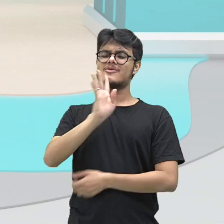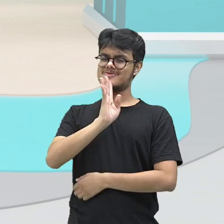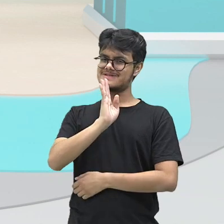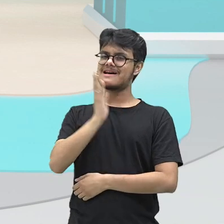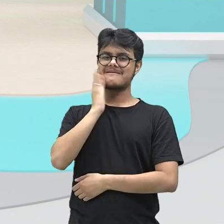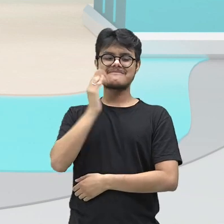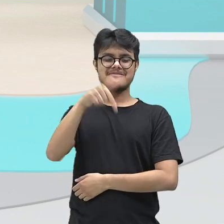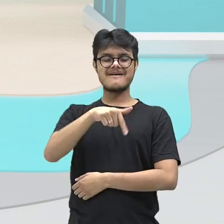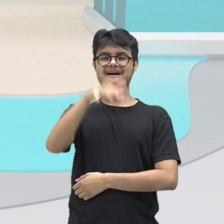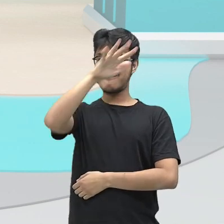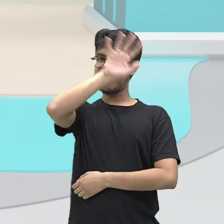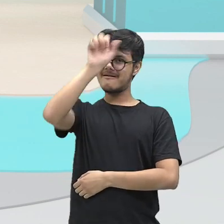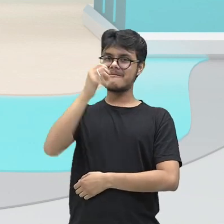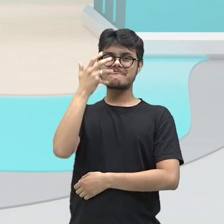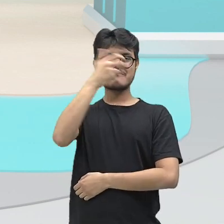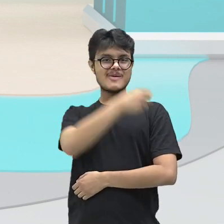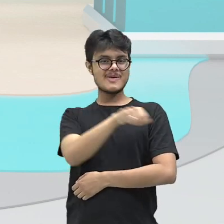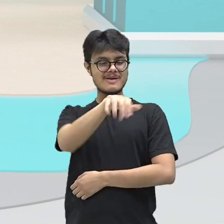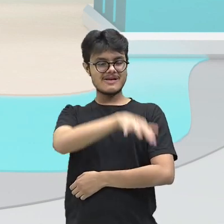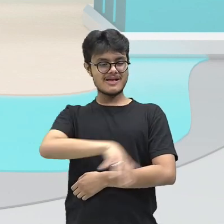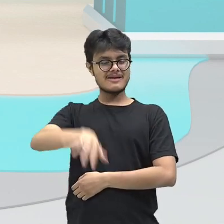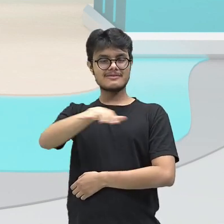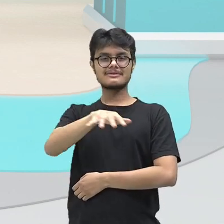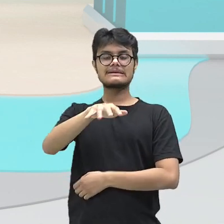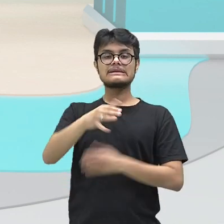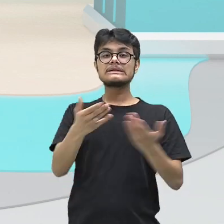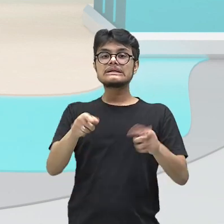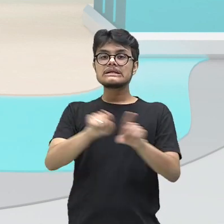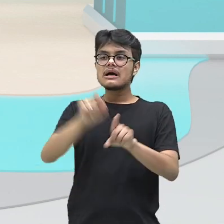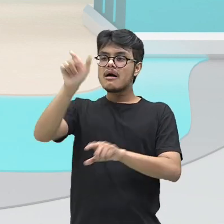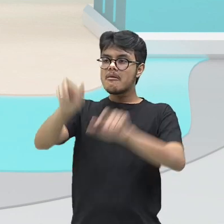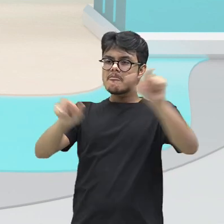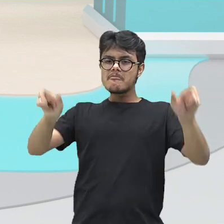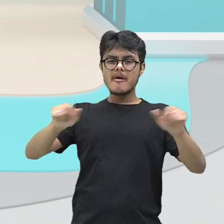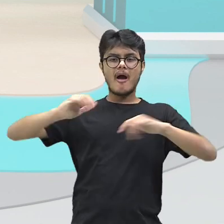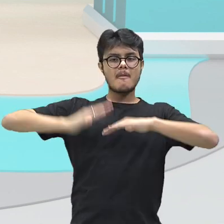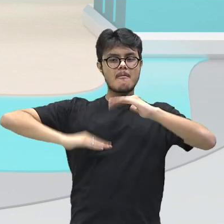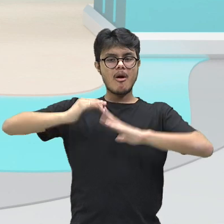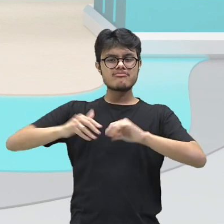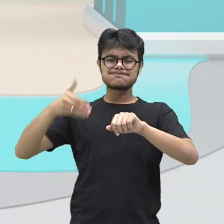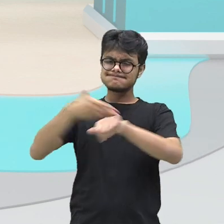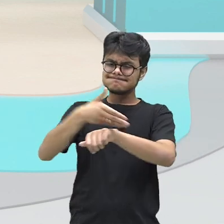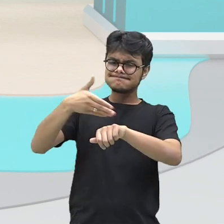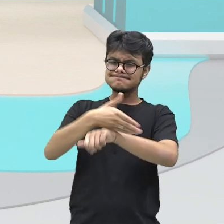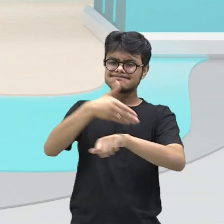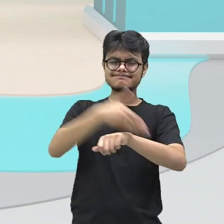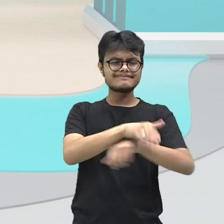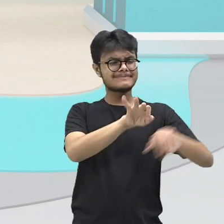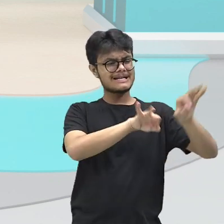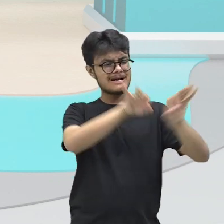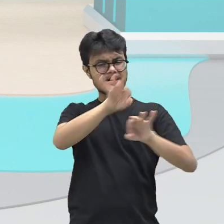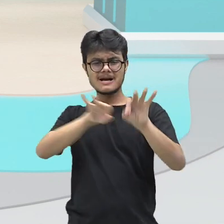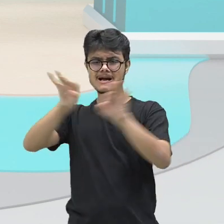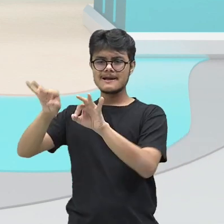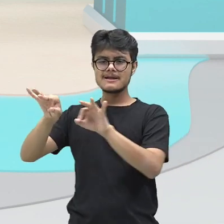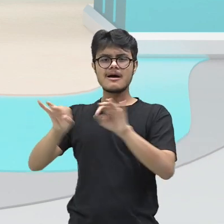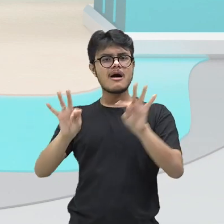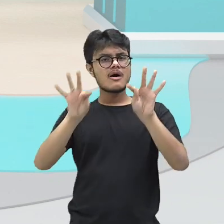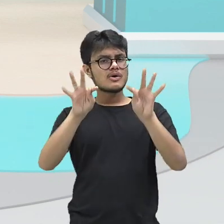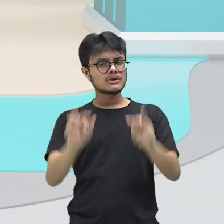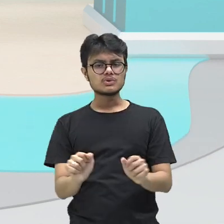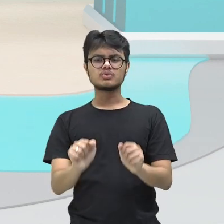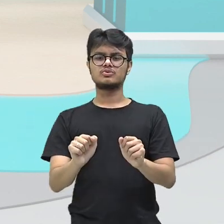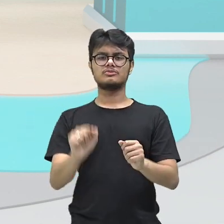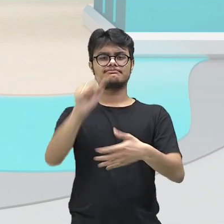A beleza, e o mais interessante é que os artistas que participam, né, da construção dos elementos desse